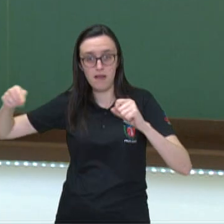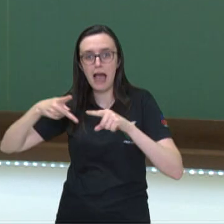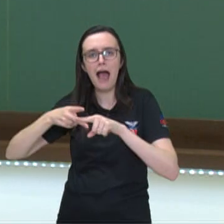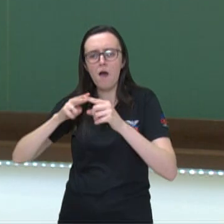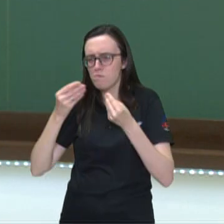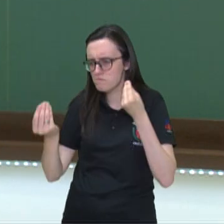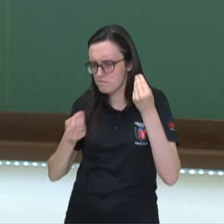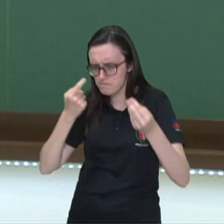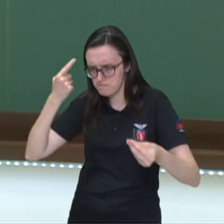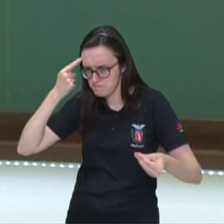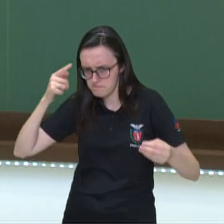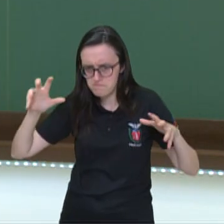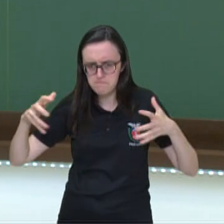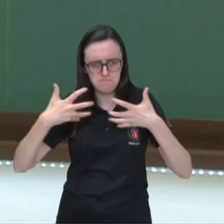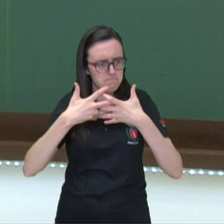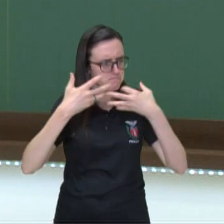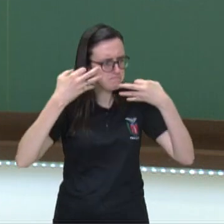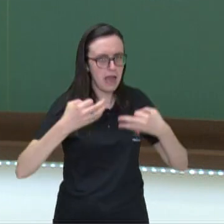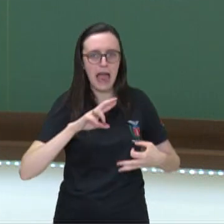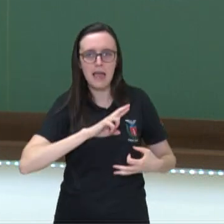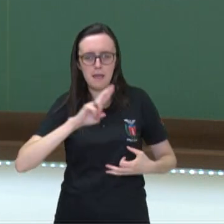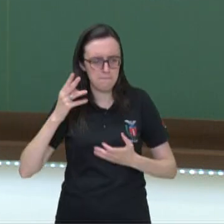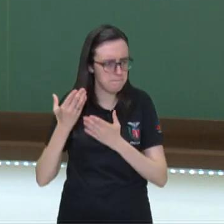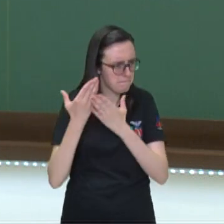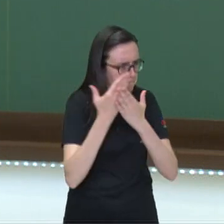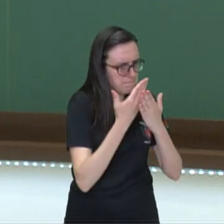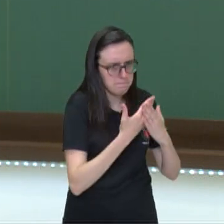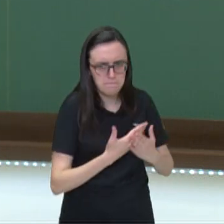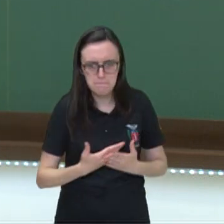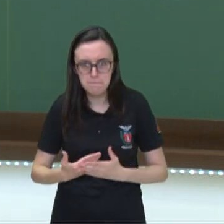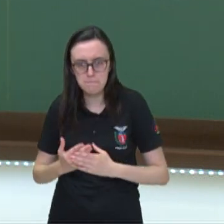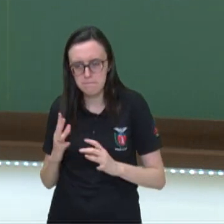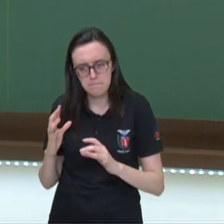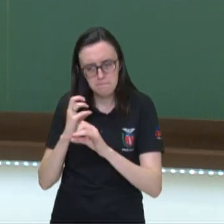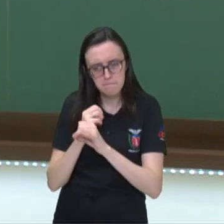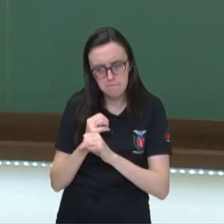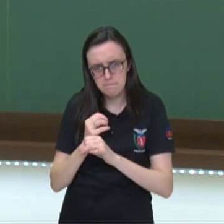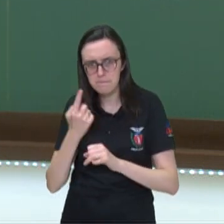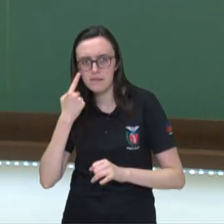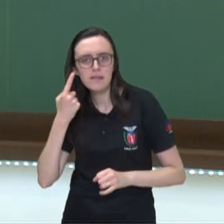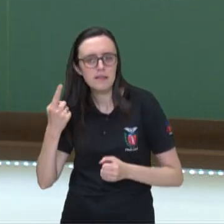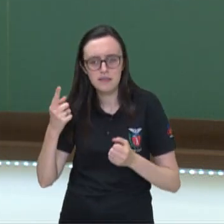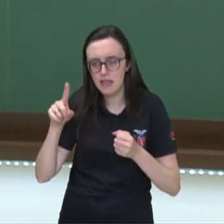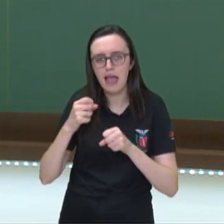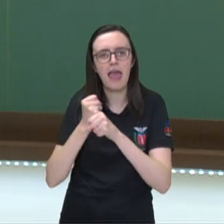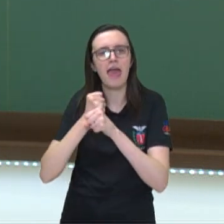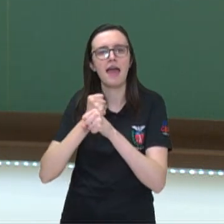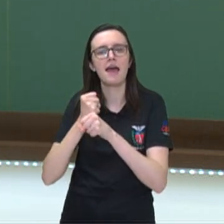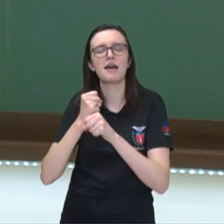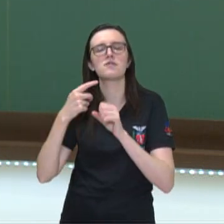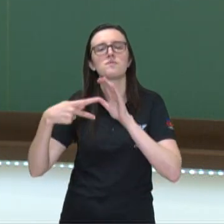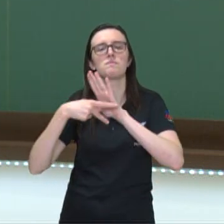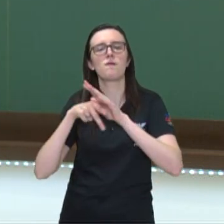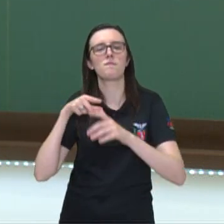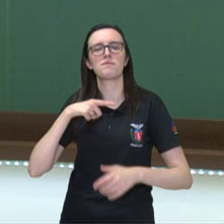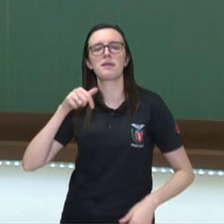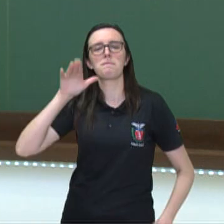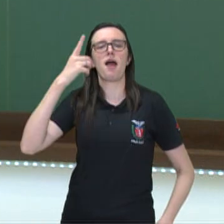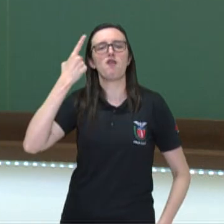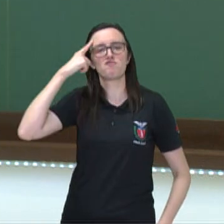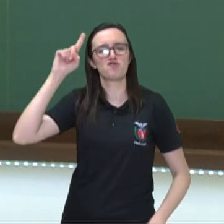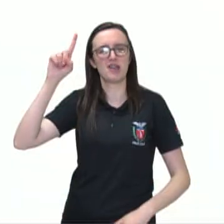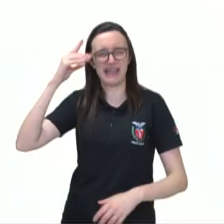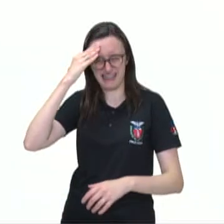calendário com o calendário religioso e também um déficit na conta que havia ali, que são chamados anos bissexto. Nesse calendário